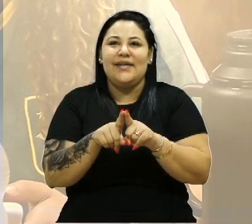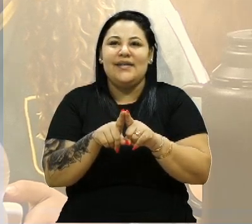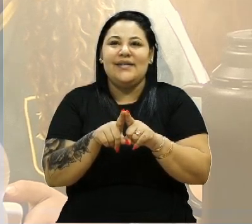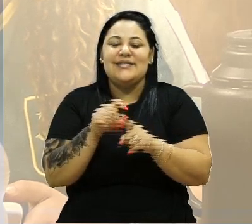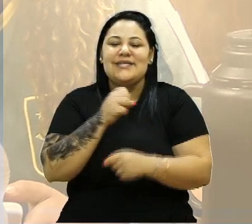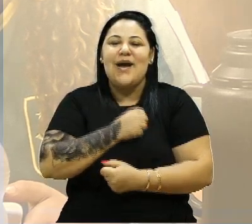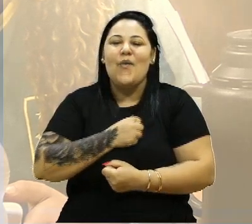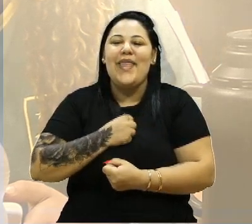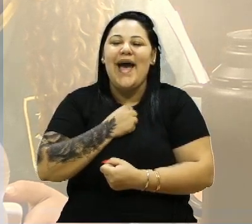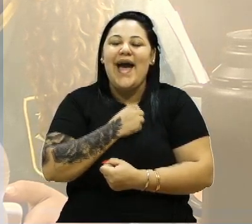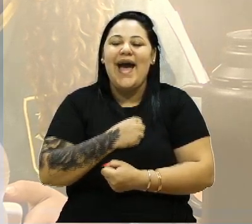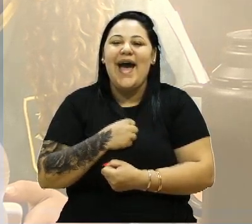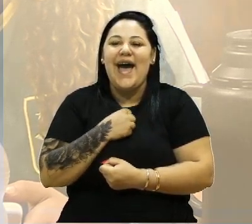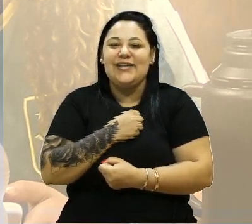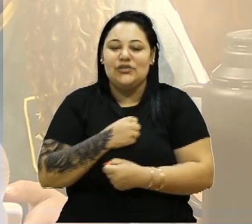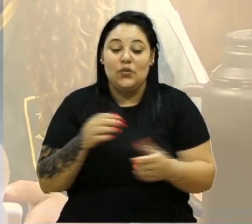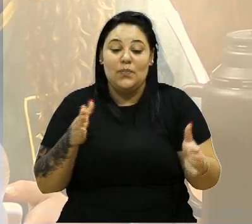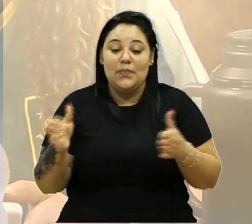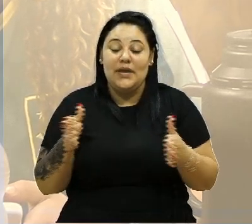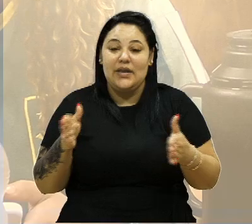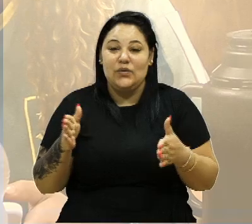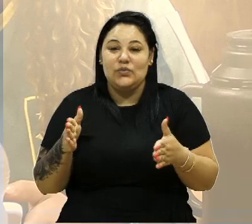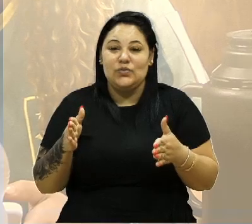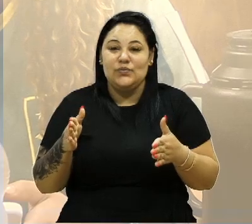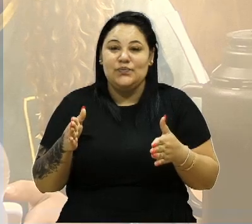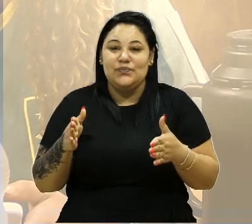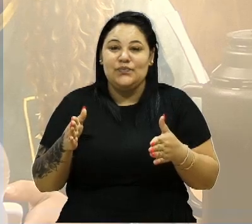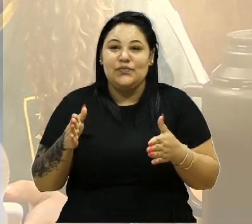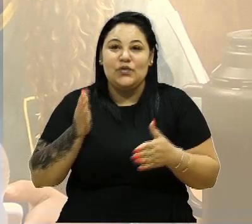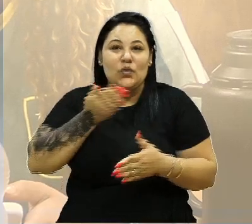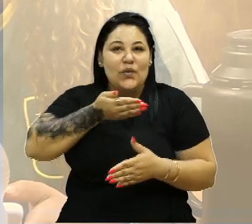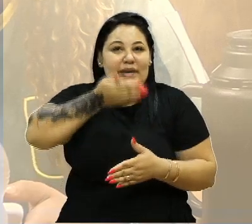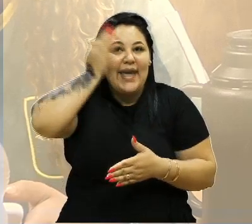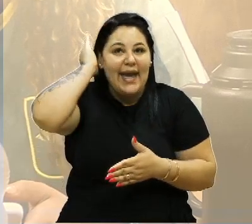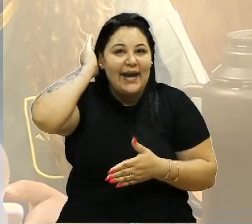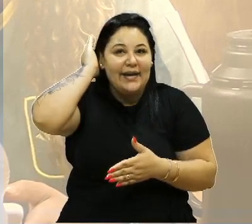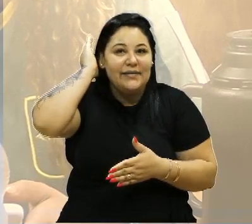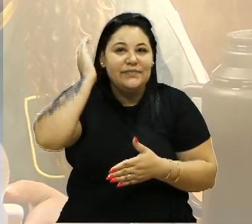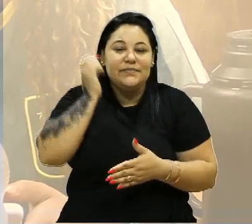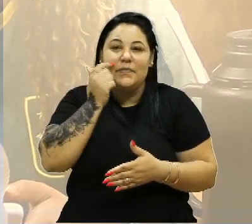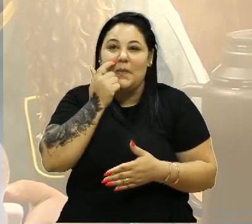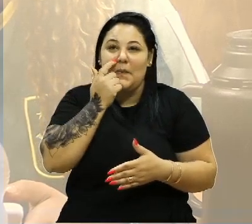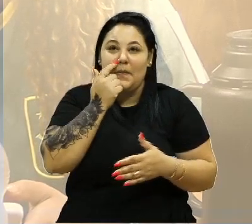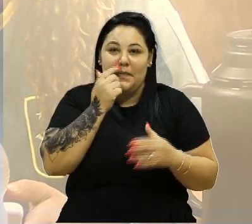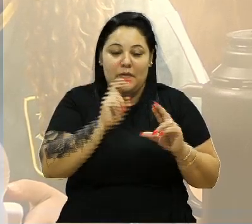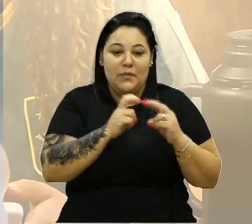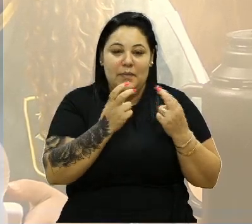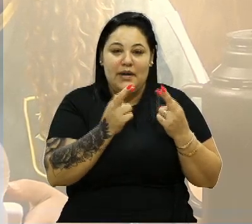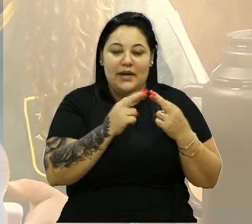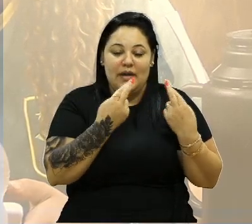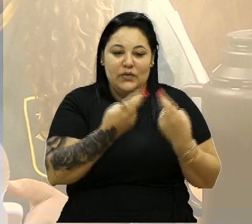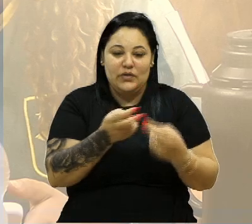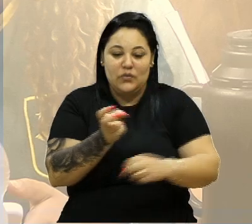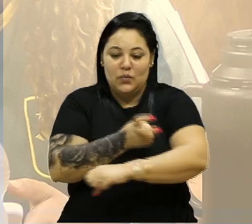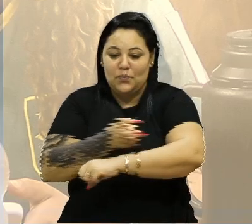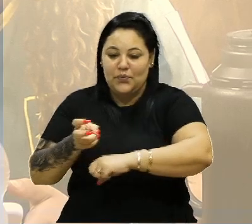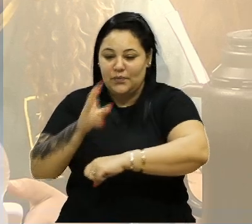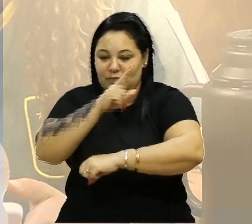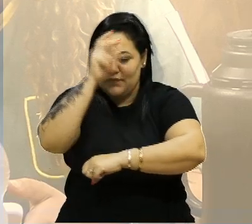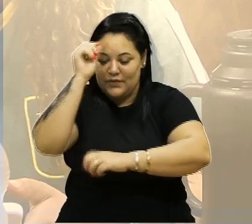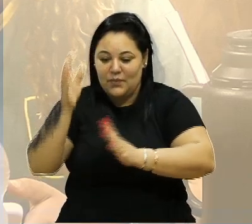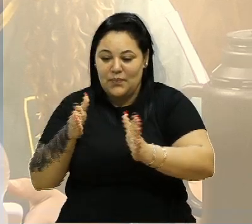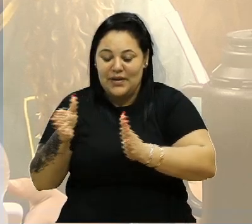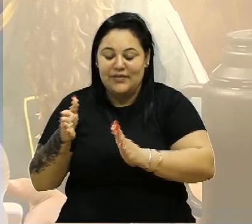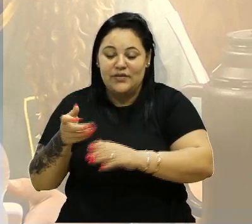nostalgia, durante o governo Guerra, uma sessão aqui em que o prefeito Cassado, né, naquele período,